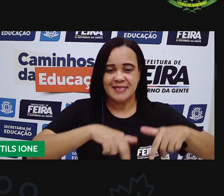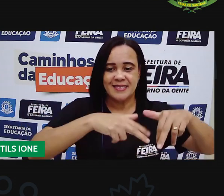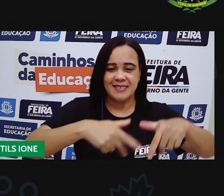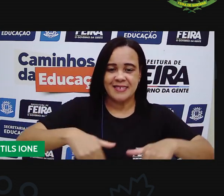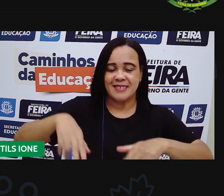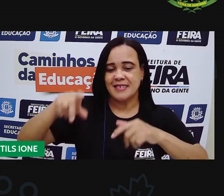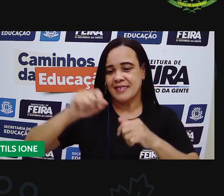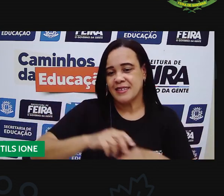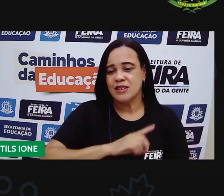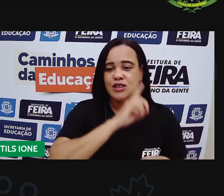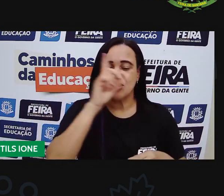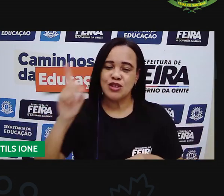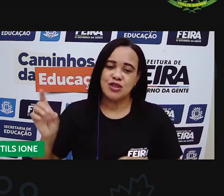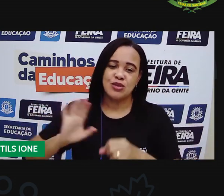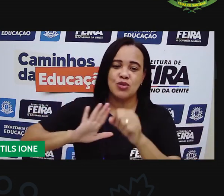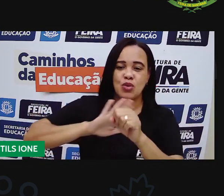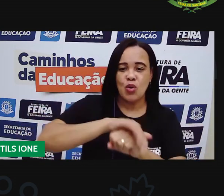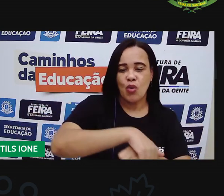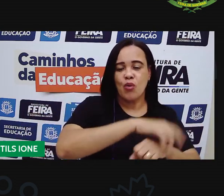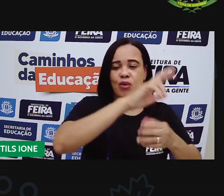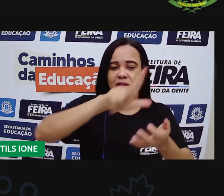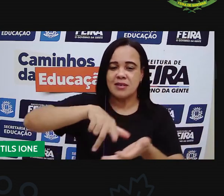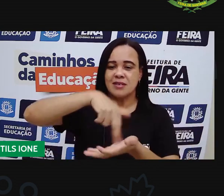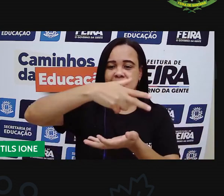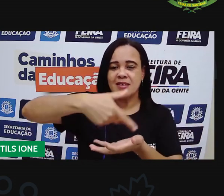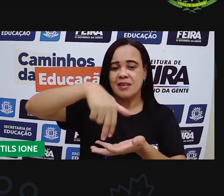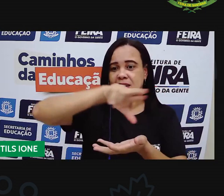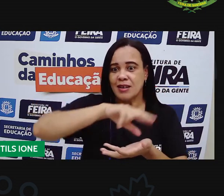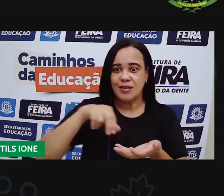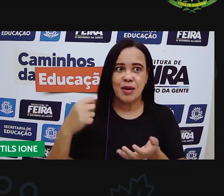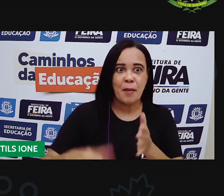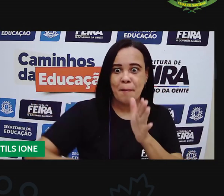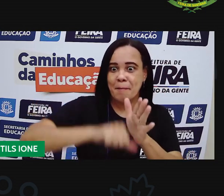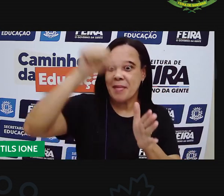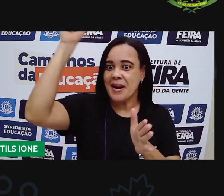noite, dançou e chegou o dia em que estreou.